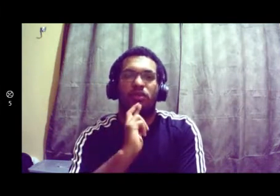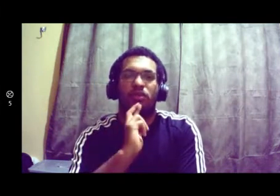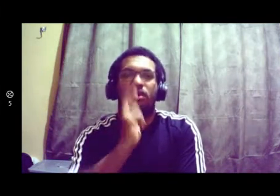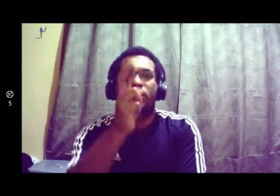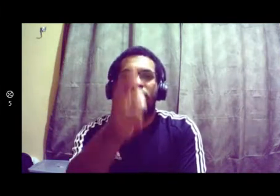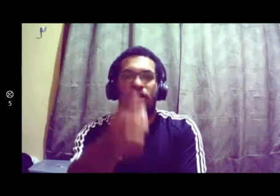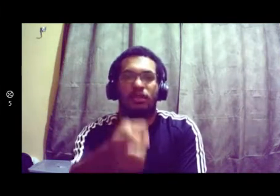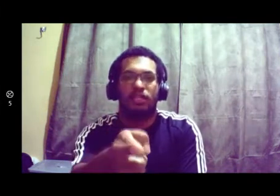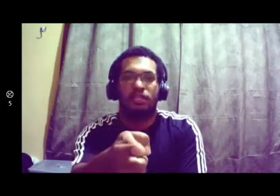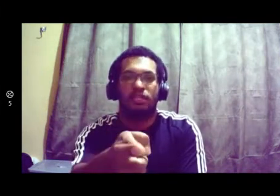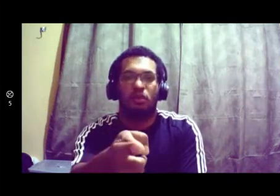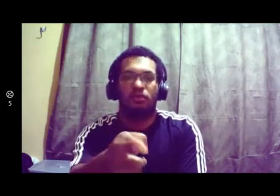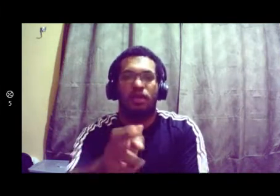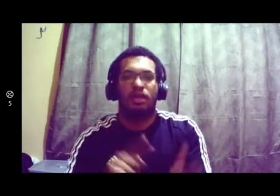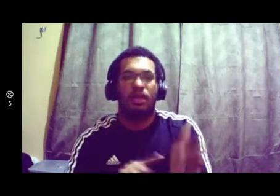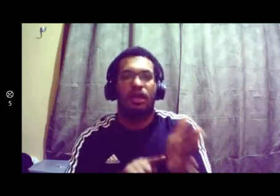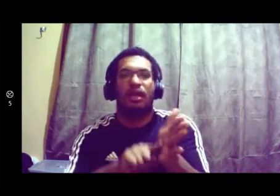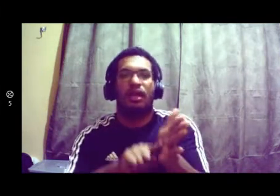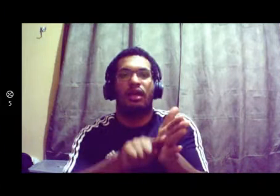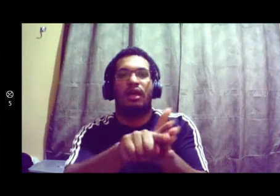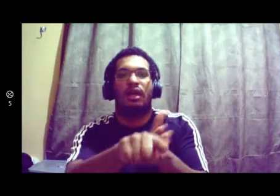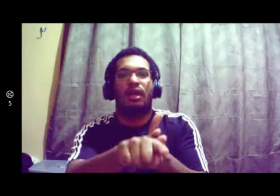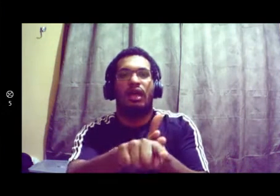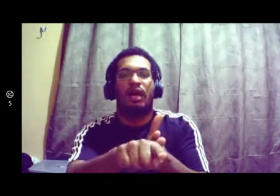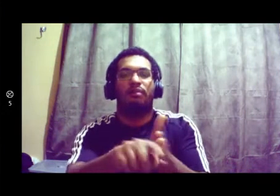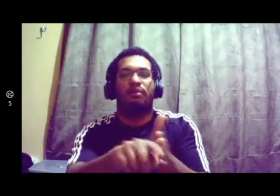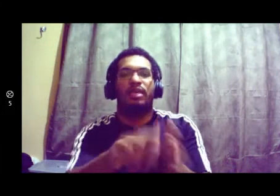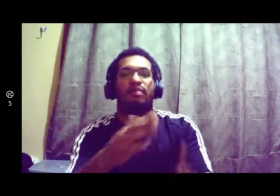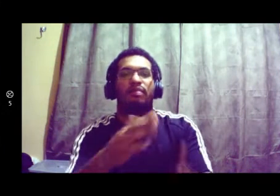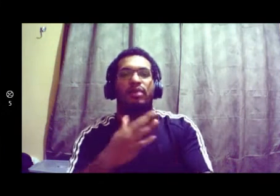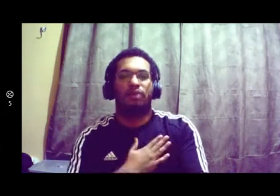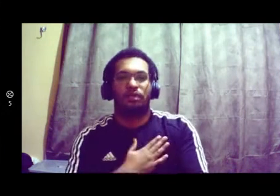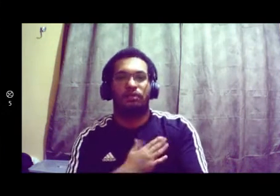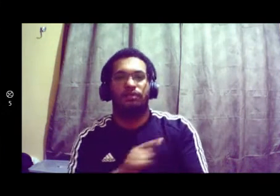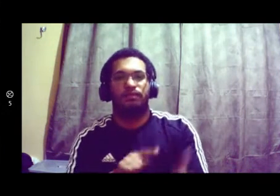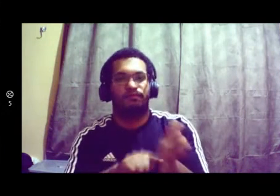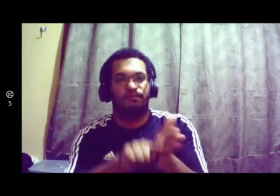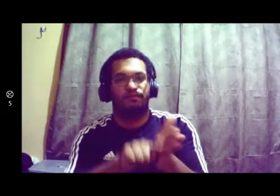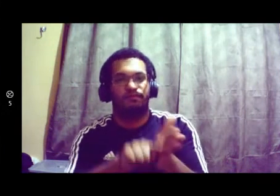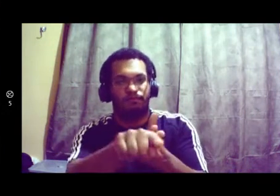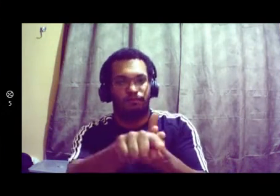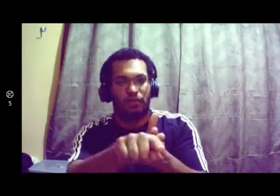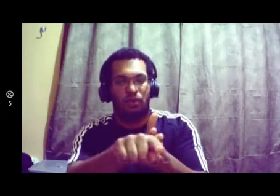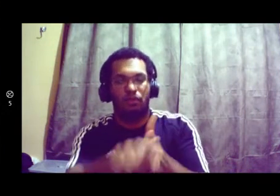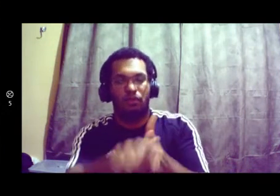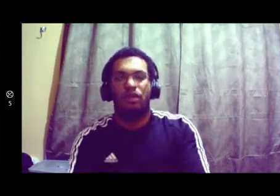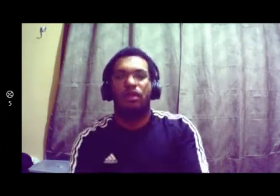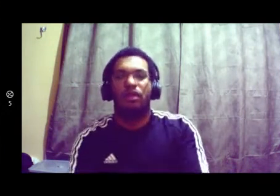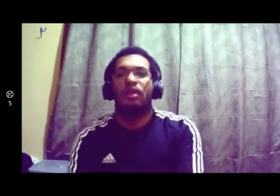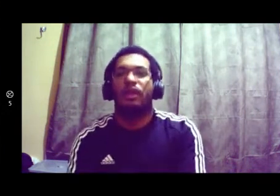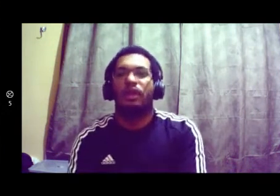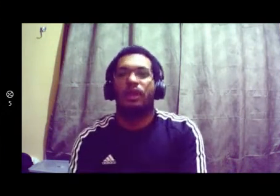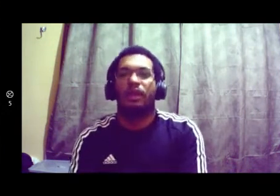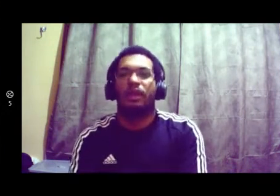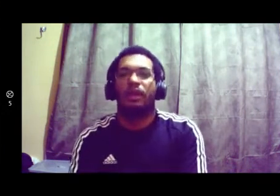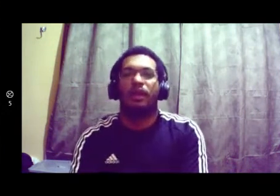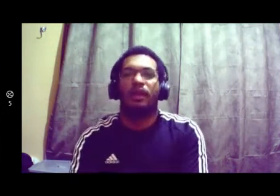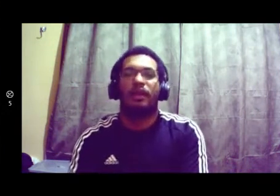Então, responda a minha pergunta. Tá bom?